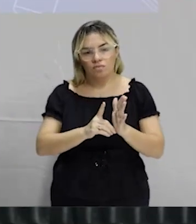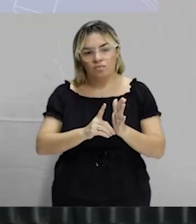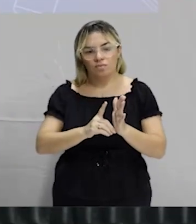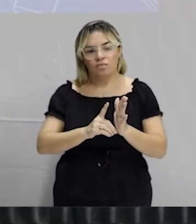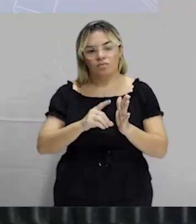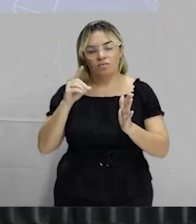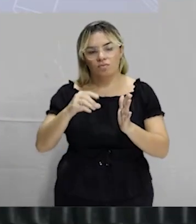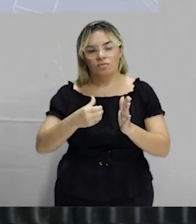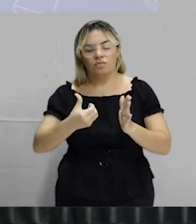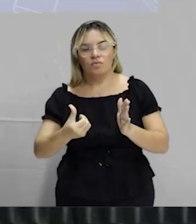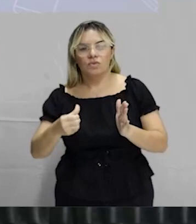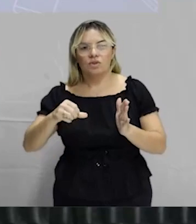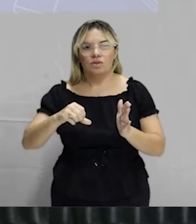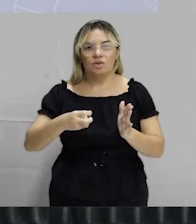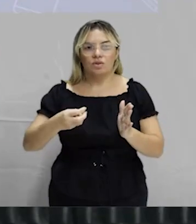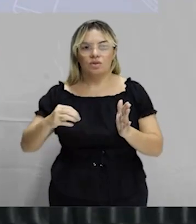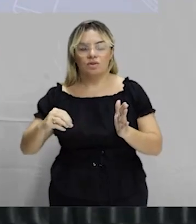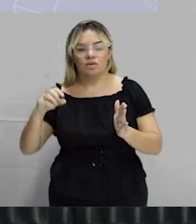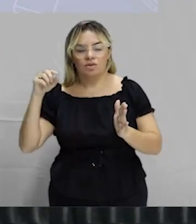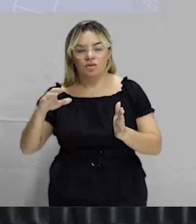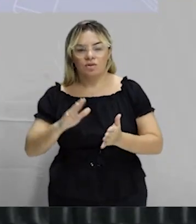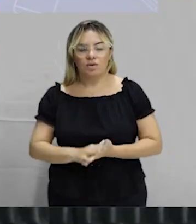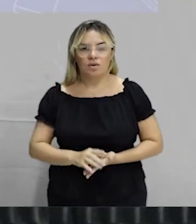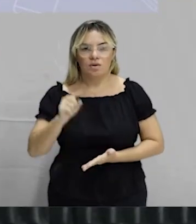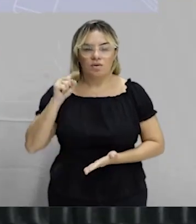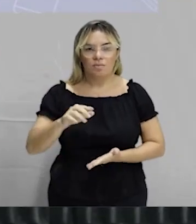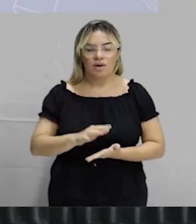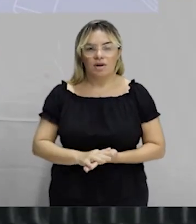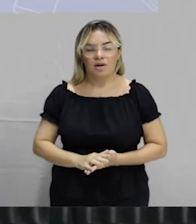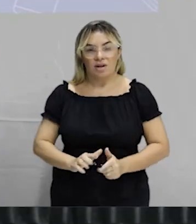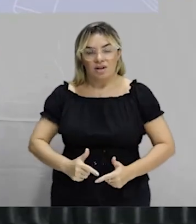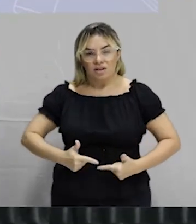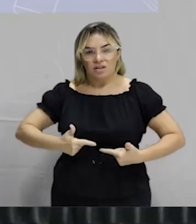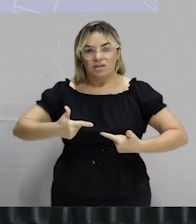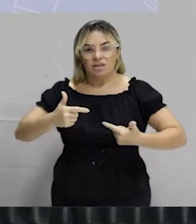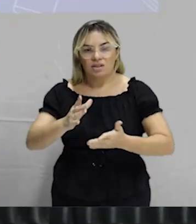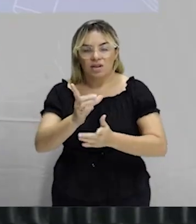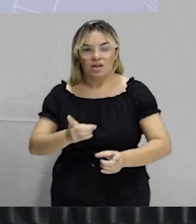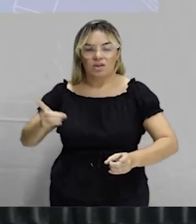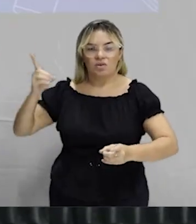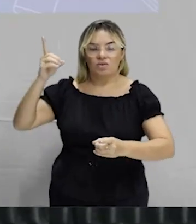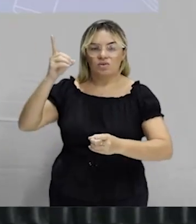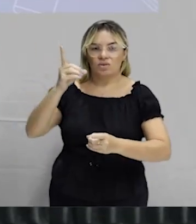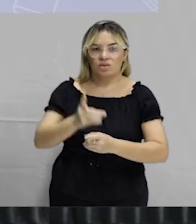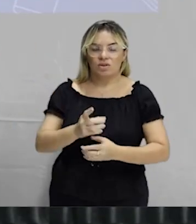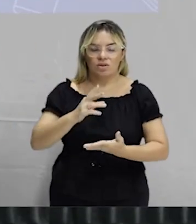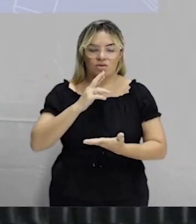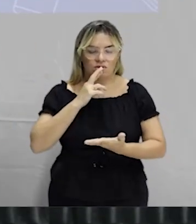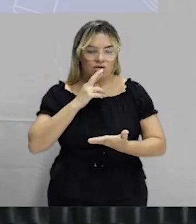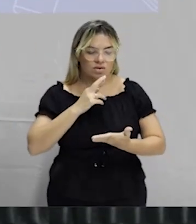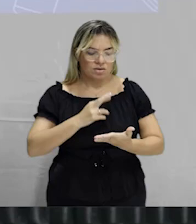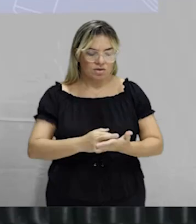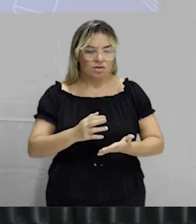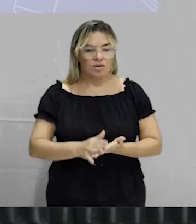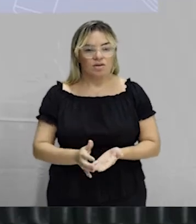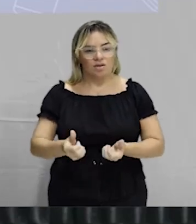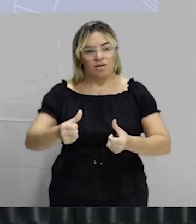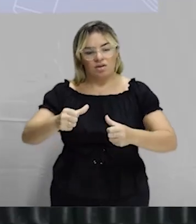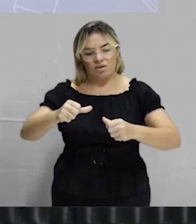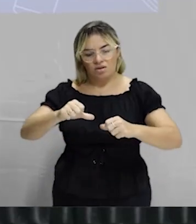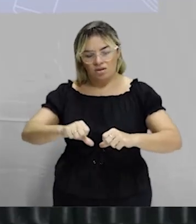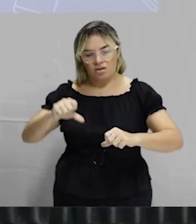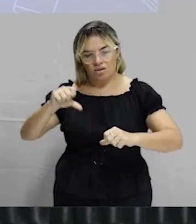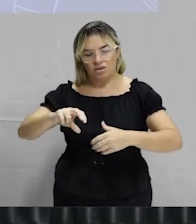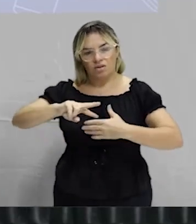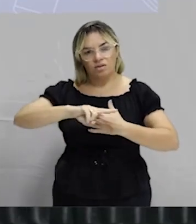resolver a depressão causada pela crise de 1929. Então, o